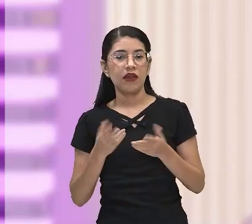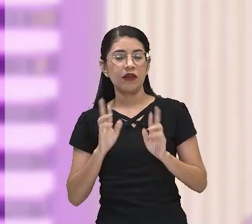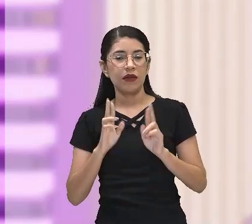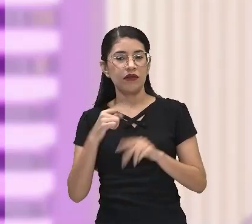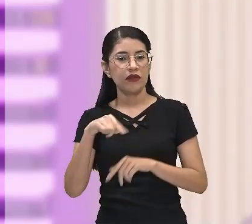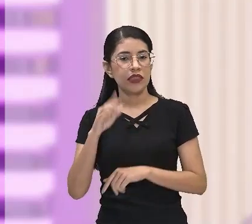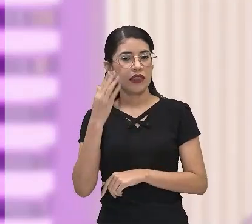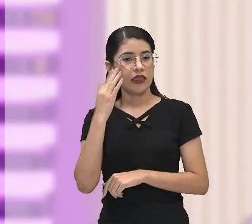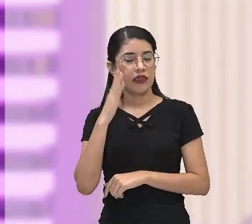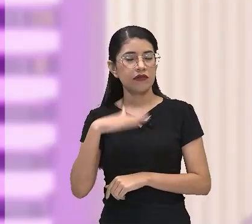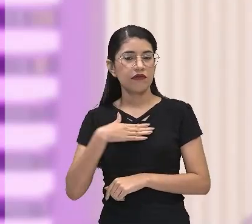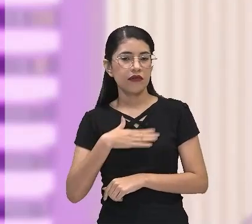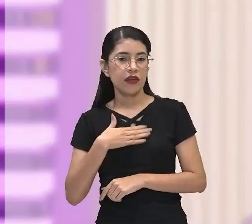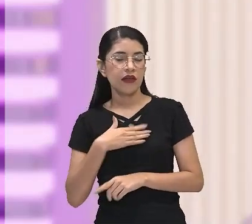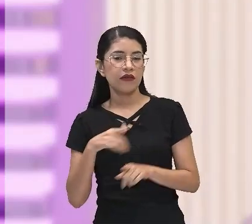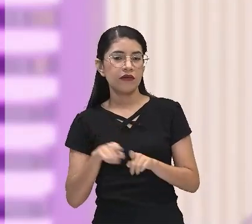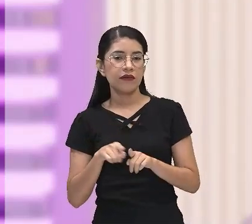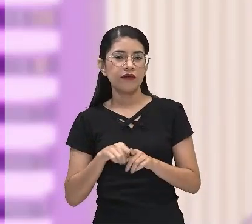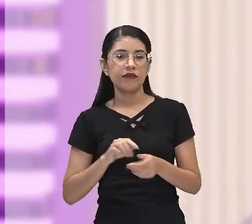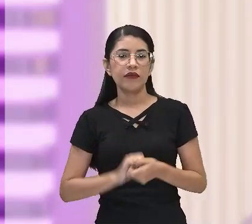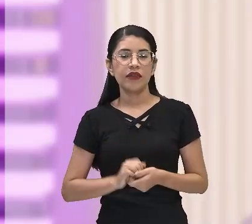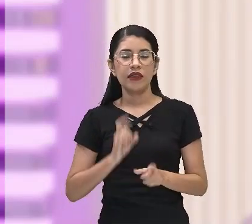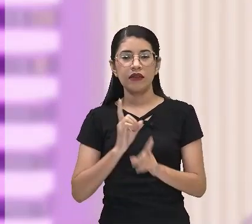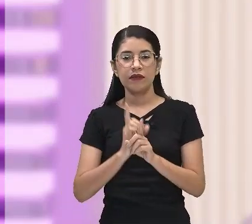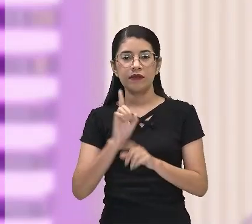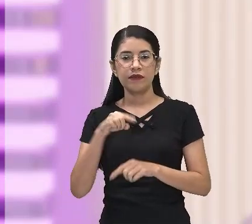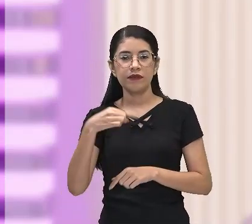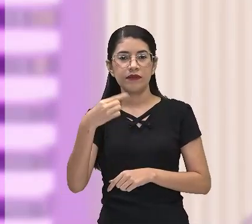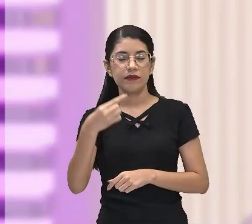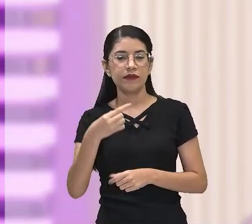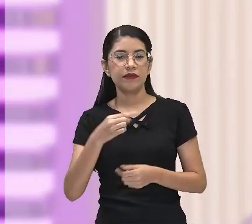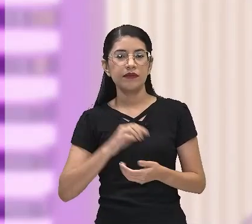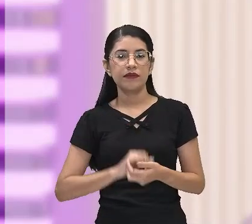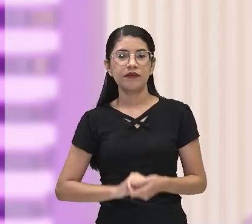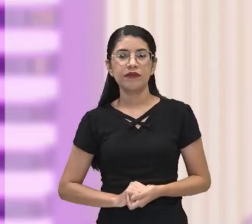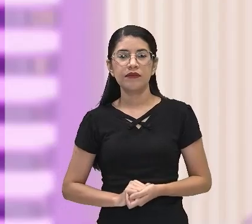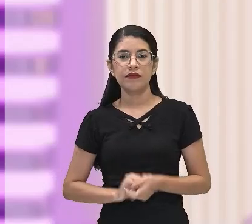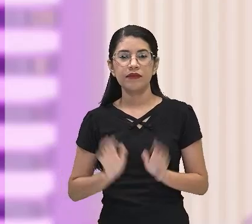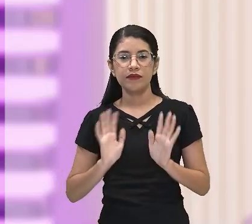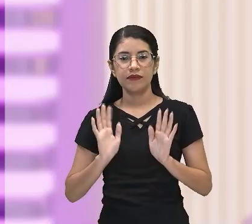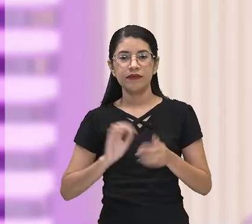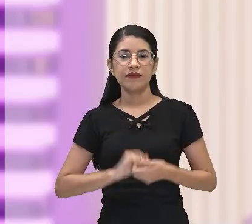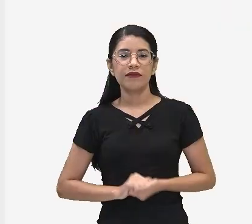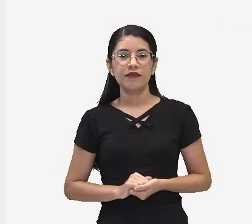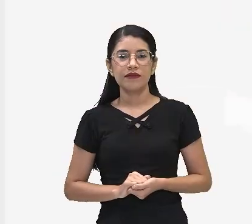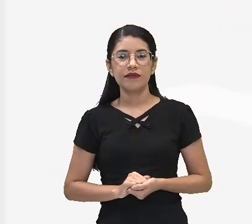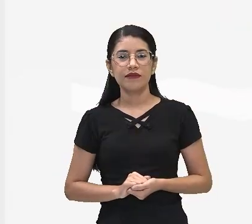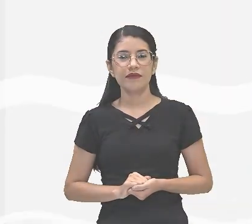que vocês tenham gostado e aprendido. E a gente se encontra aqui numa próxima oportunidade. Até mais, pessoal!